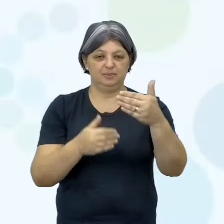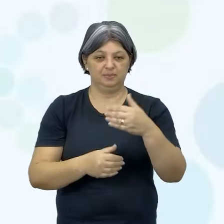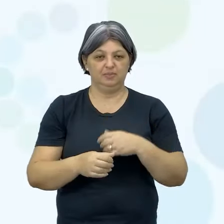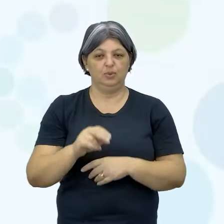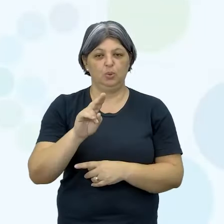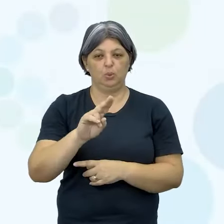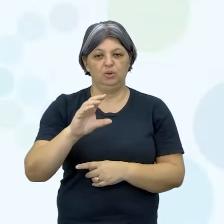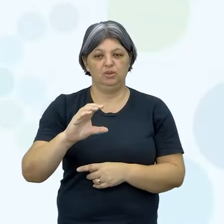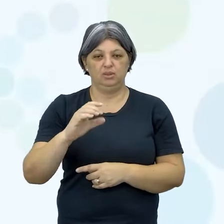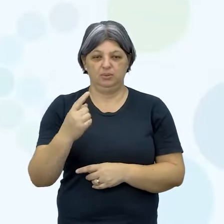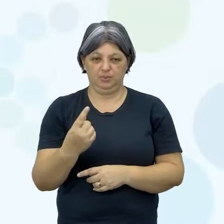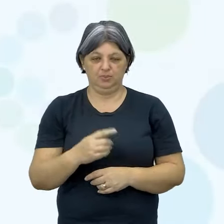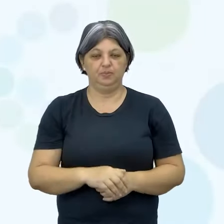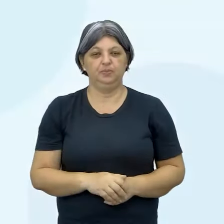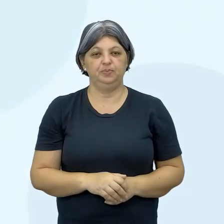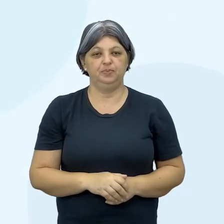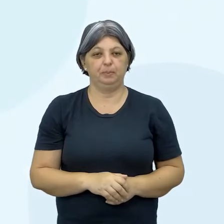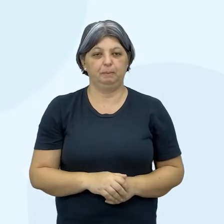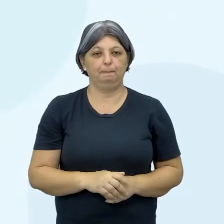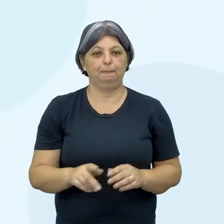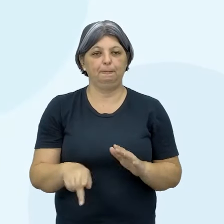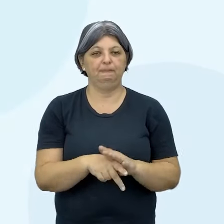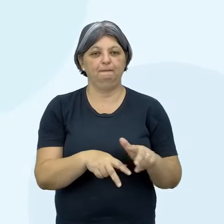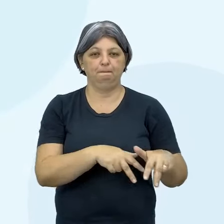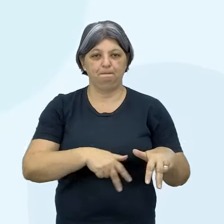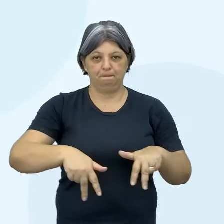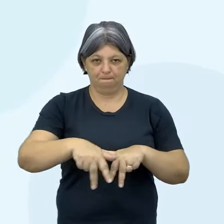percurso integrador e o protagonismo, né?